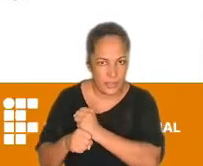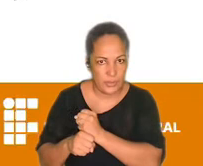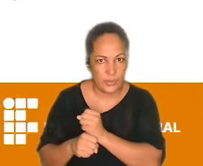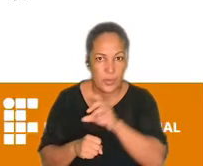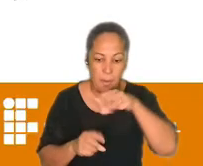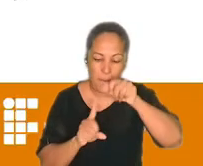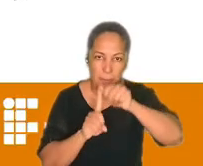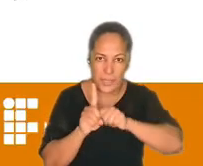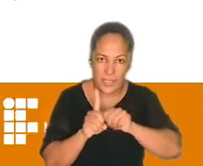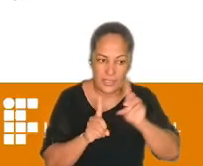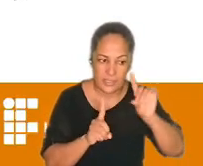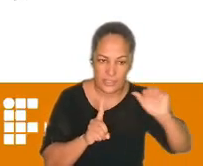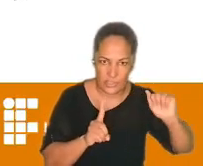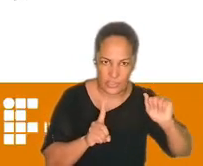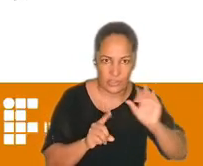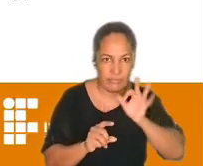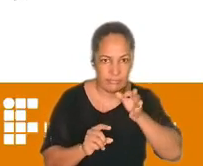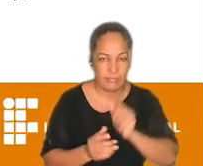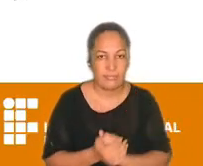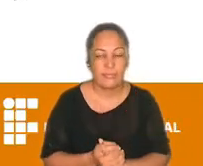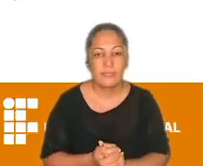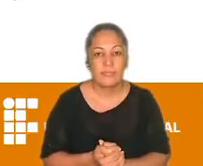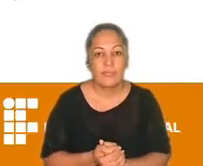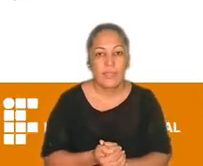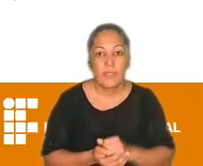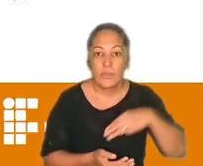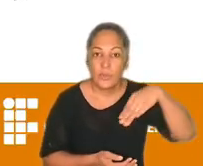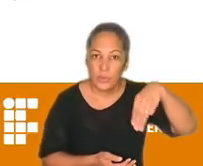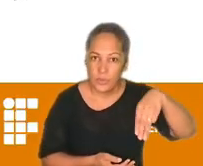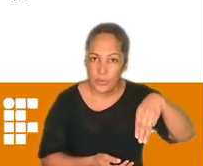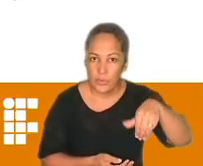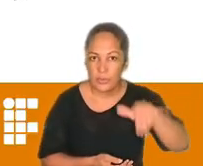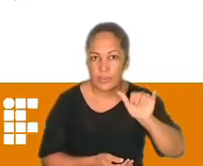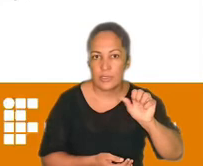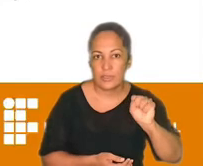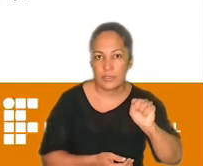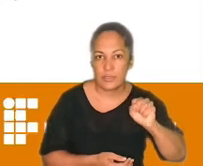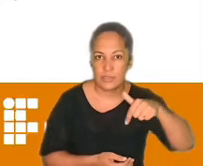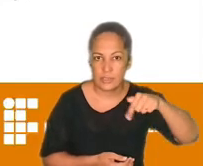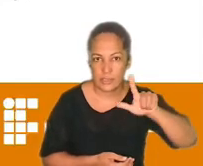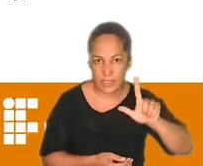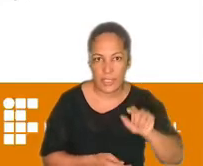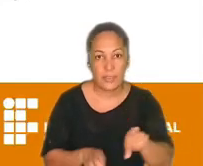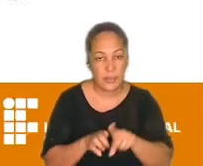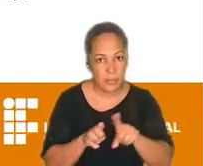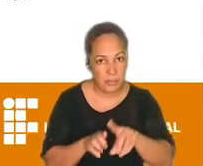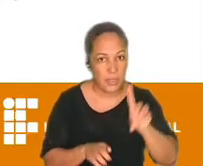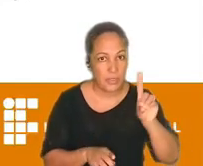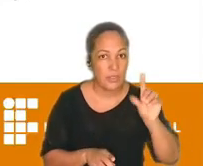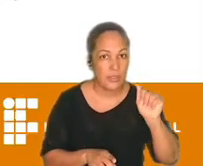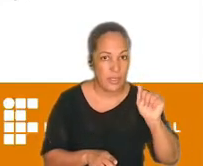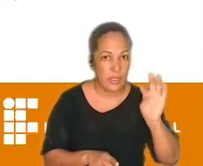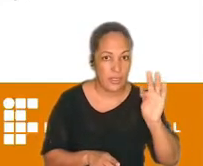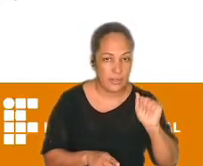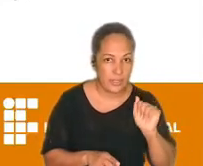bom? No MySQL também, a data também é inserida entre aspas simples, tá